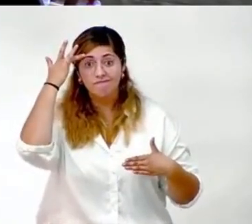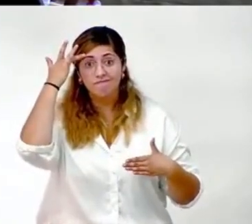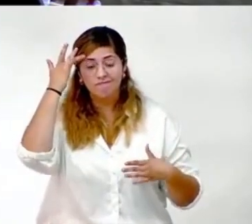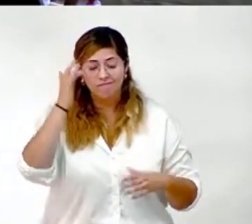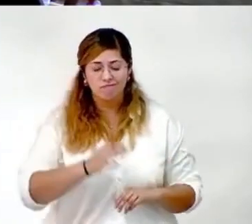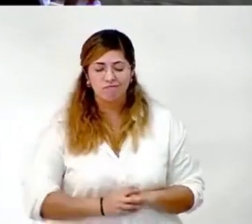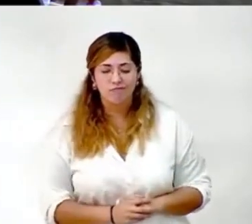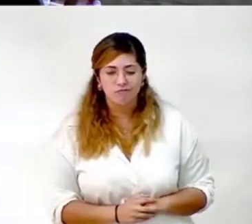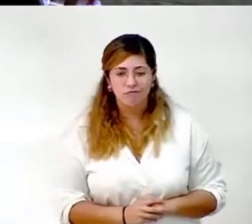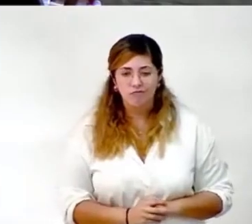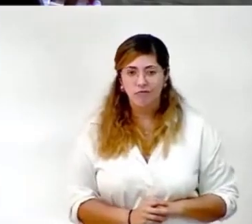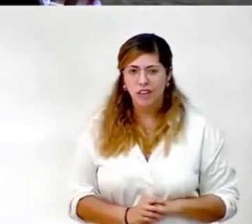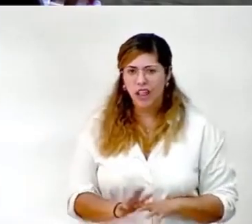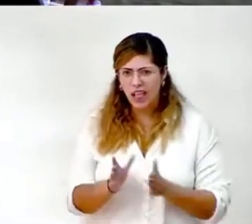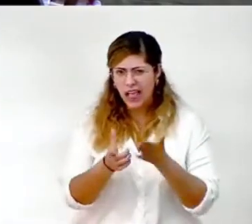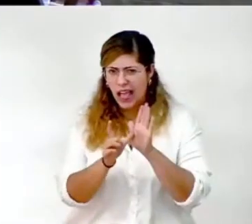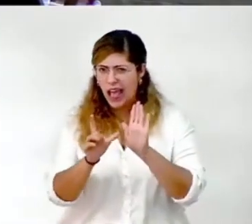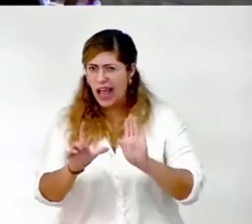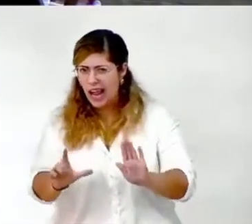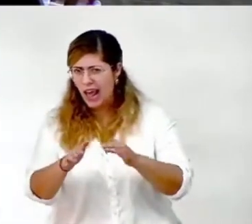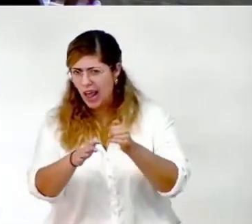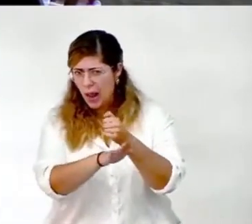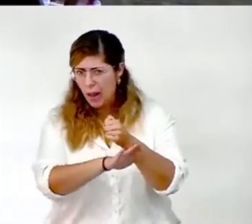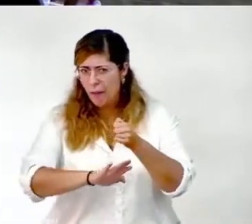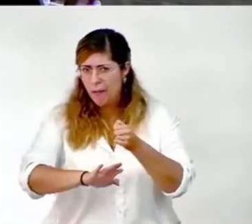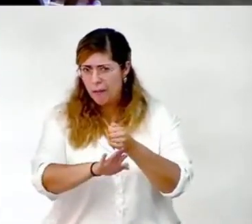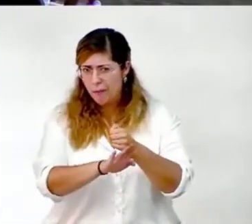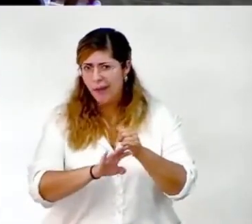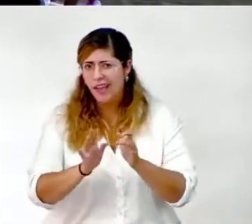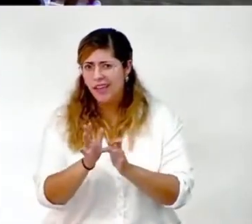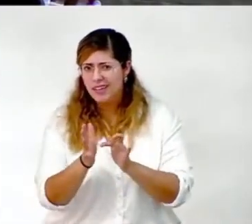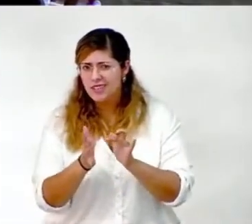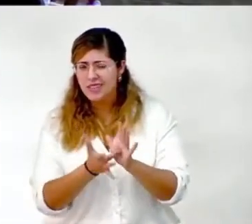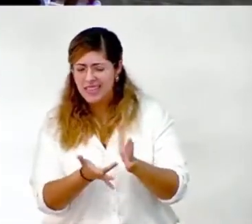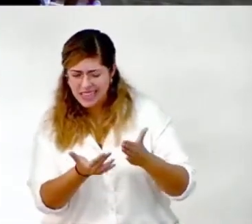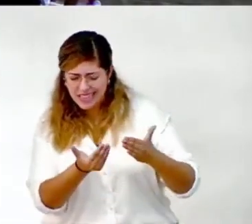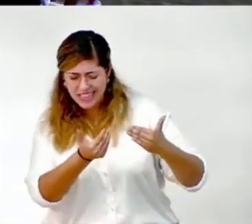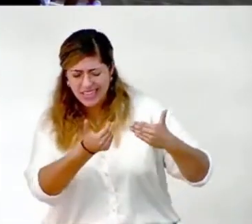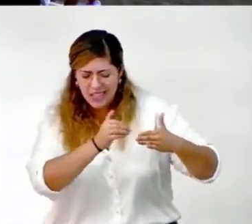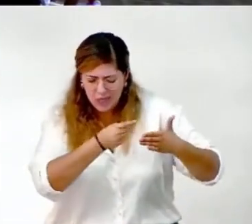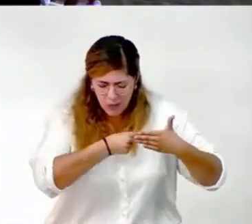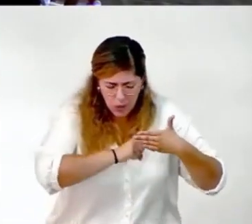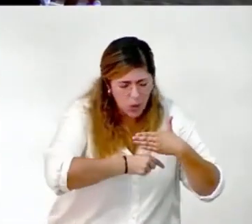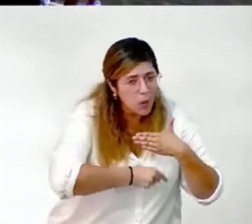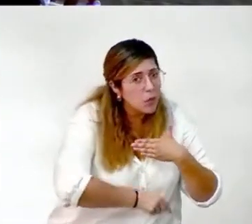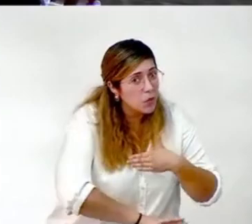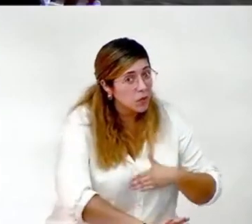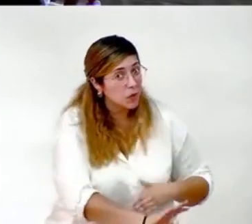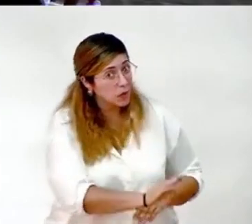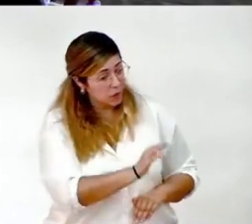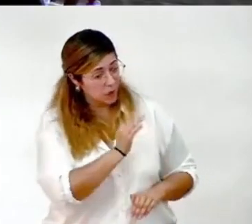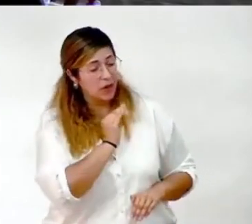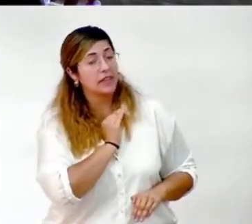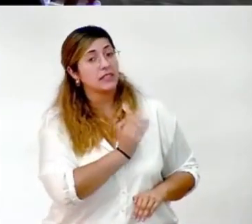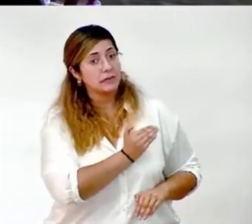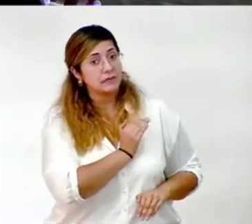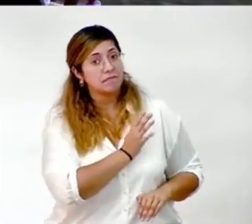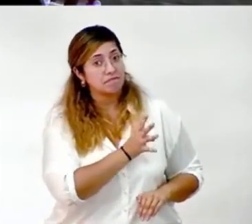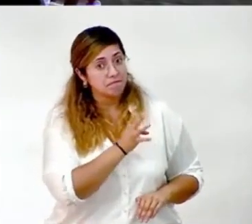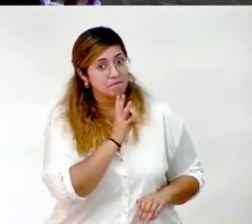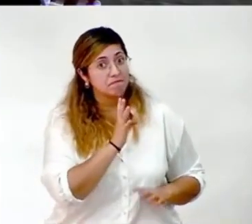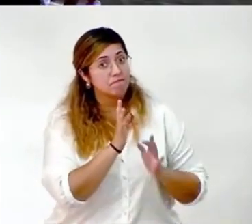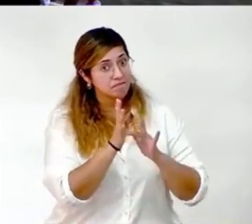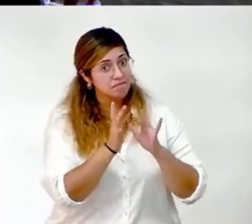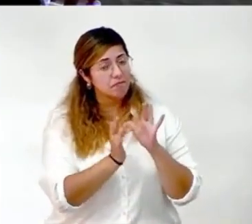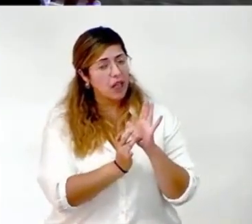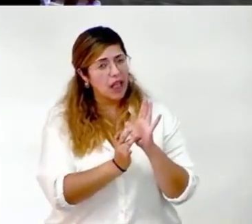indo ao coração da lei, não simplesmente em atos externos, mas no coração da lei. Jesus vai adiante e